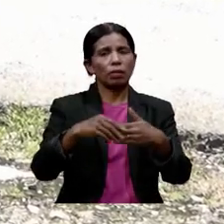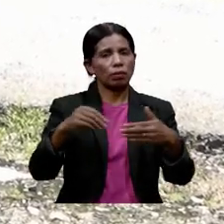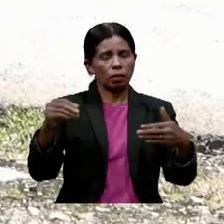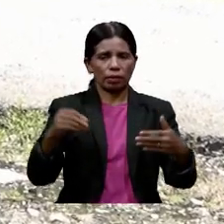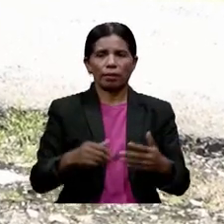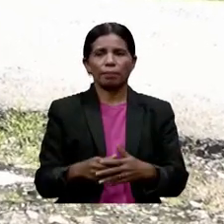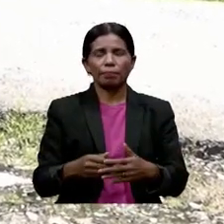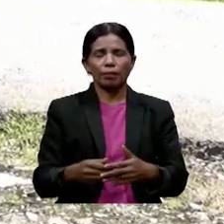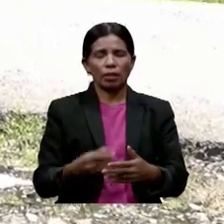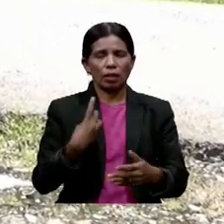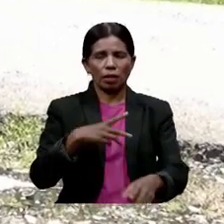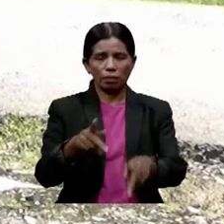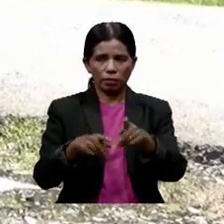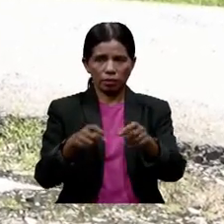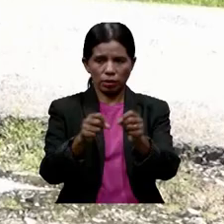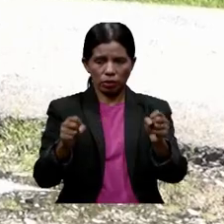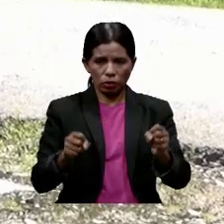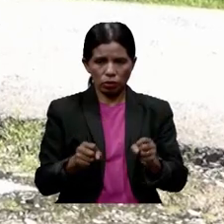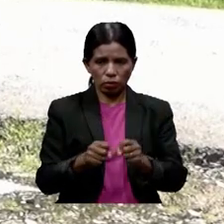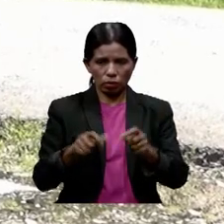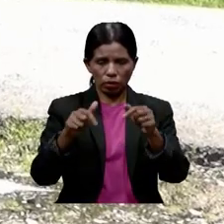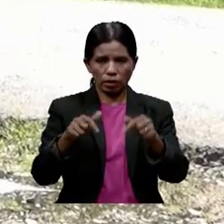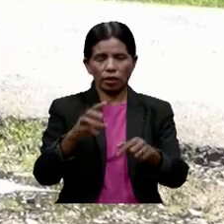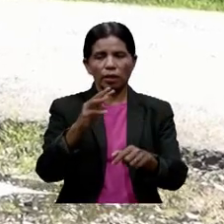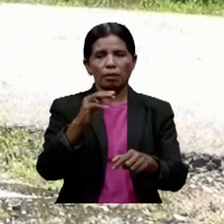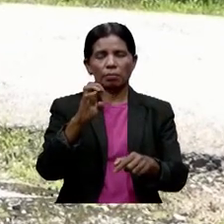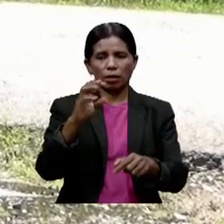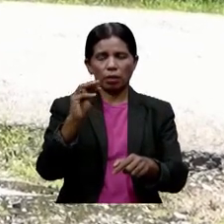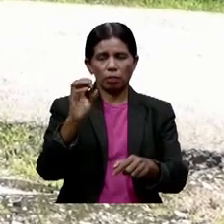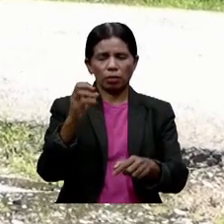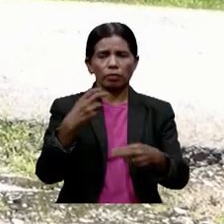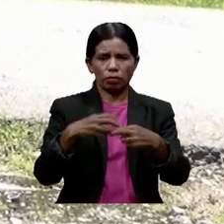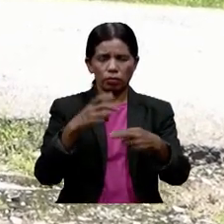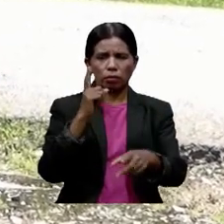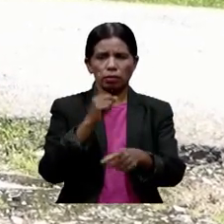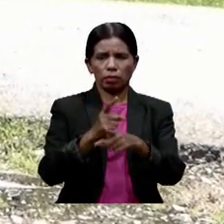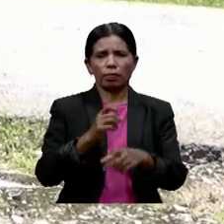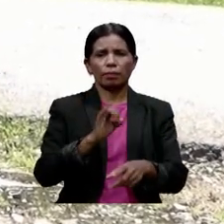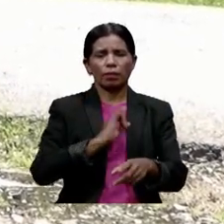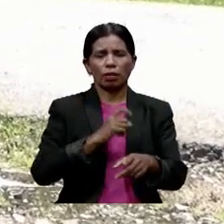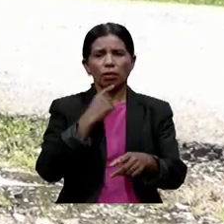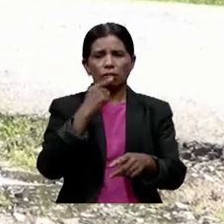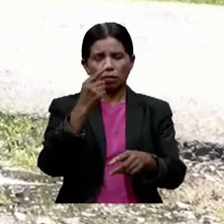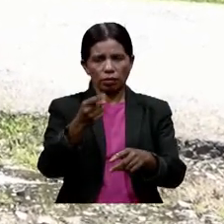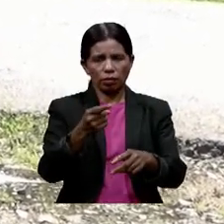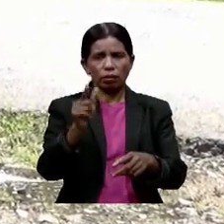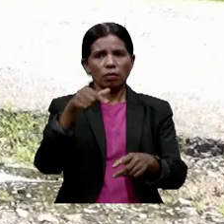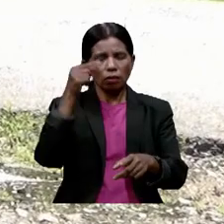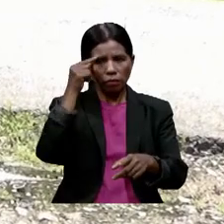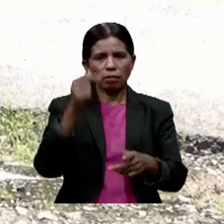ami povu ya suku ta po memu ne dificulta tebes hau suzere ba